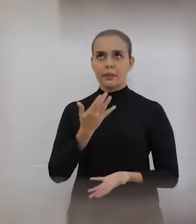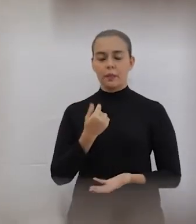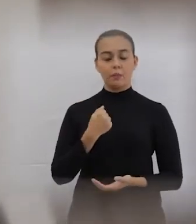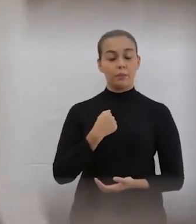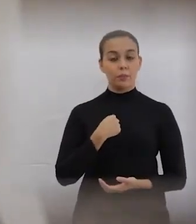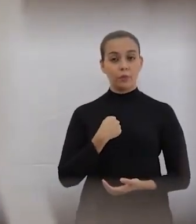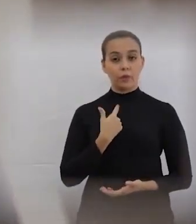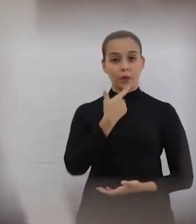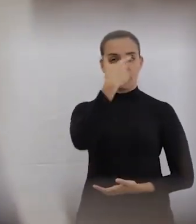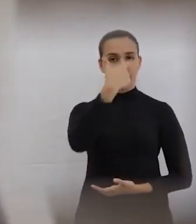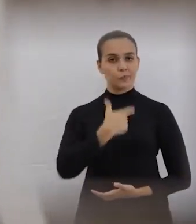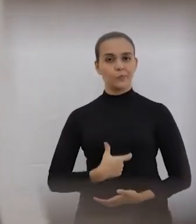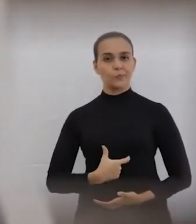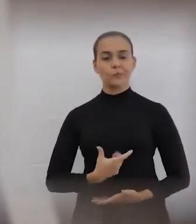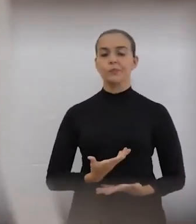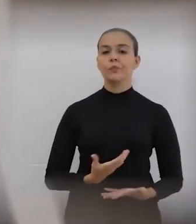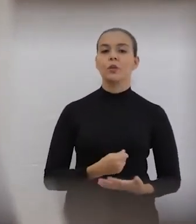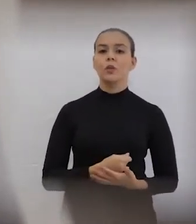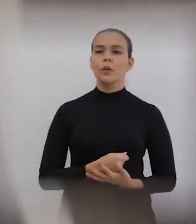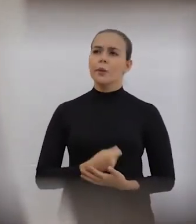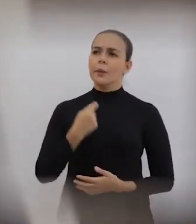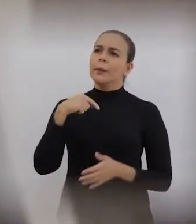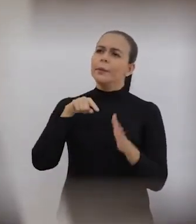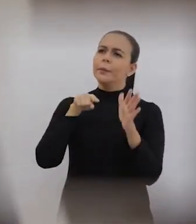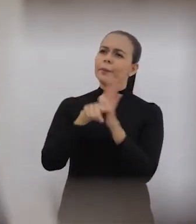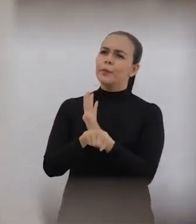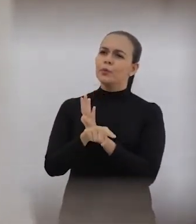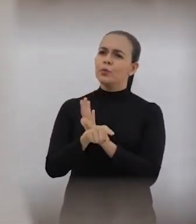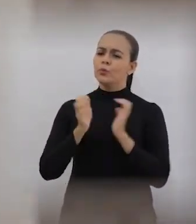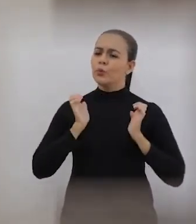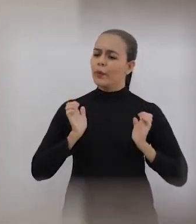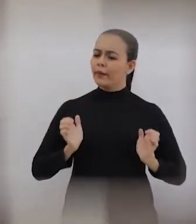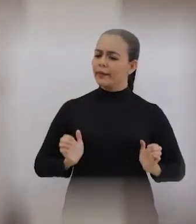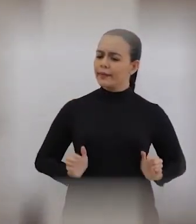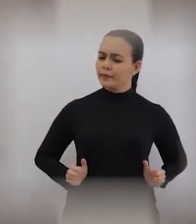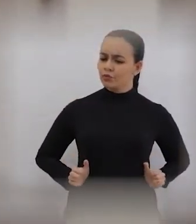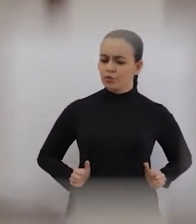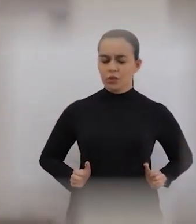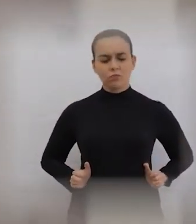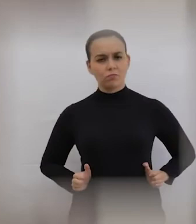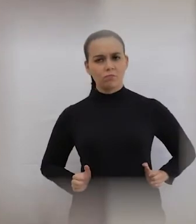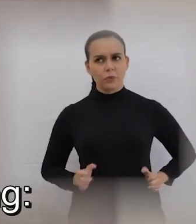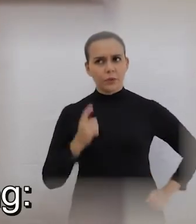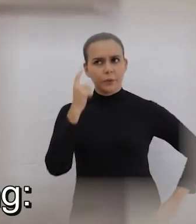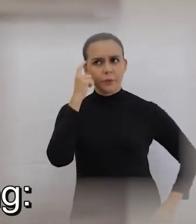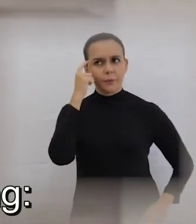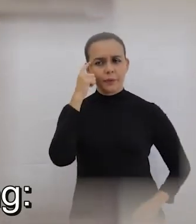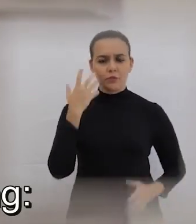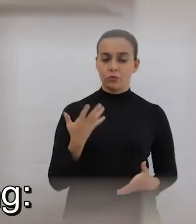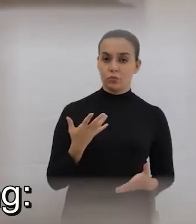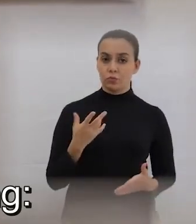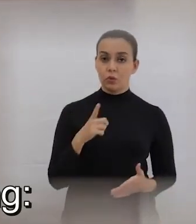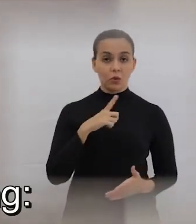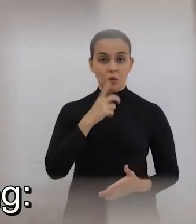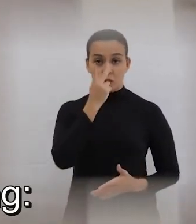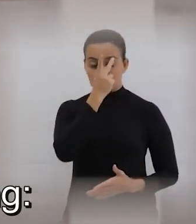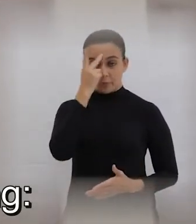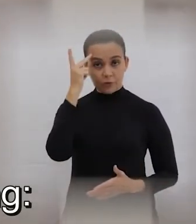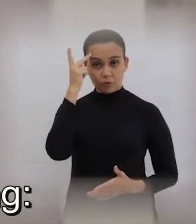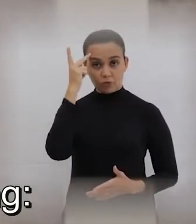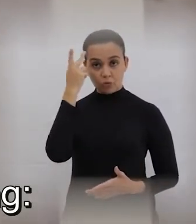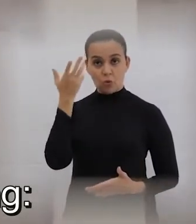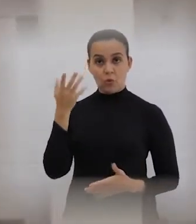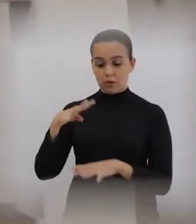eu me coloco de uma maneira um pouco mais assertiva, questionando a questão da ética de algumas plataformas, etc. Então, é muito comum você ver gente mais da